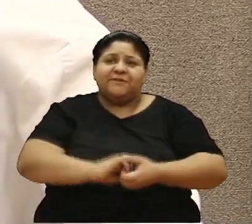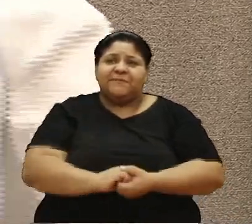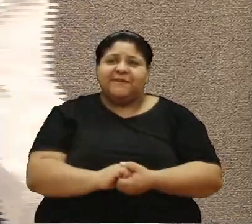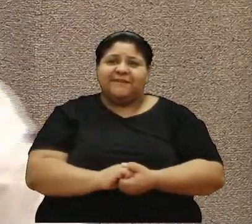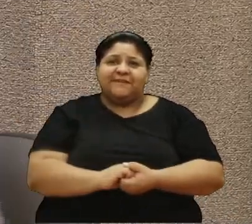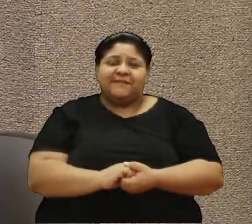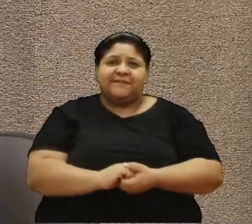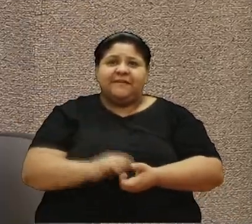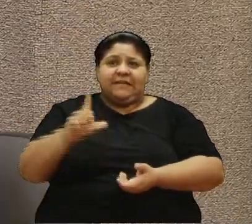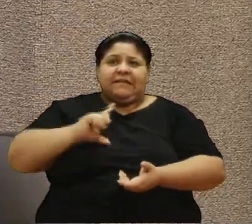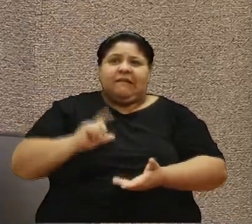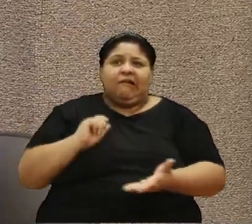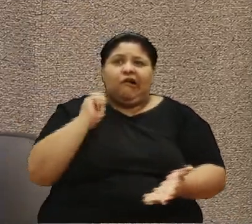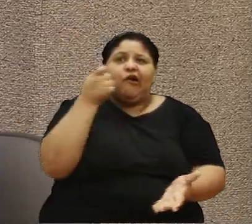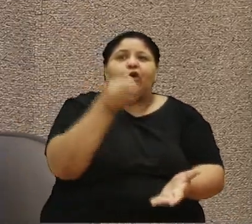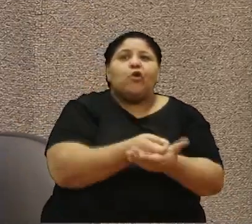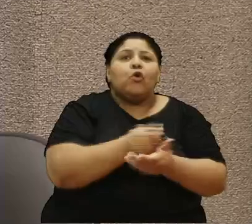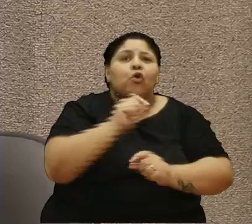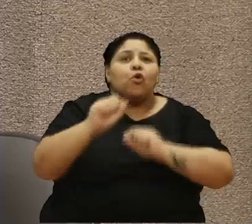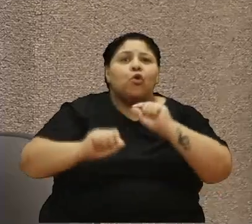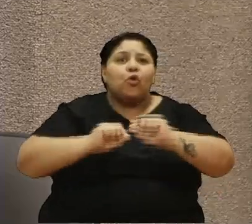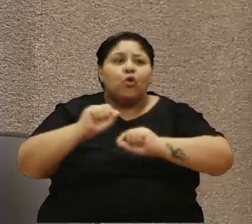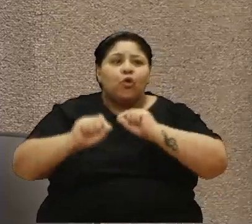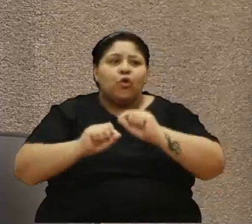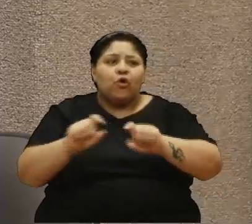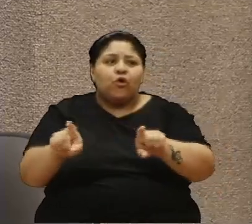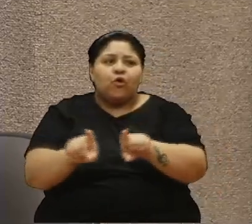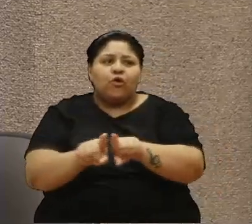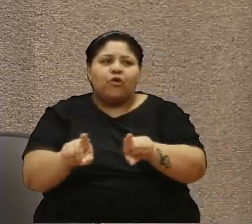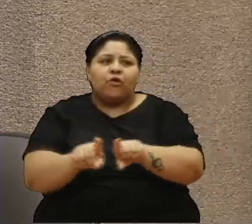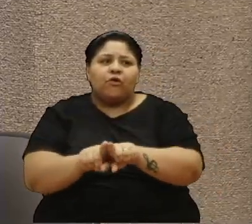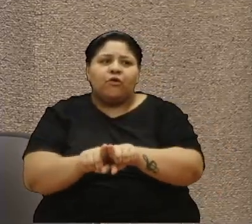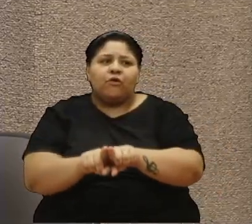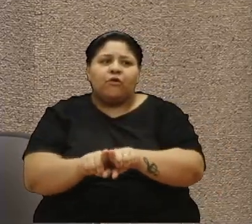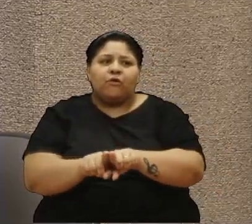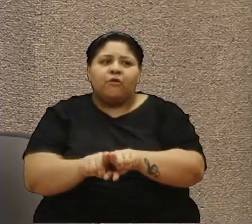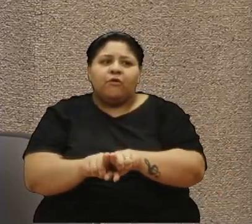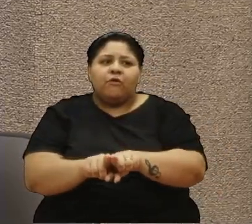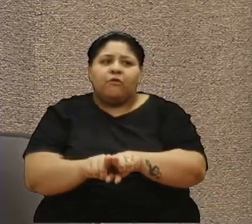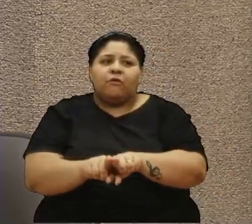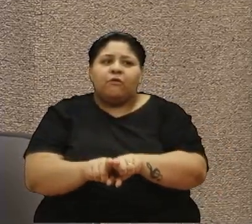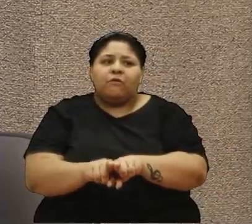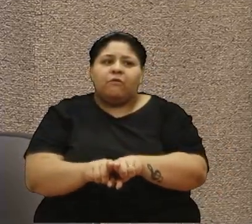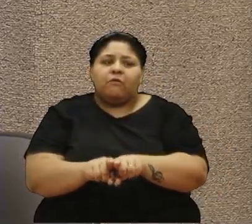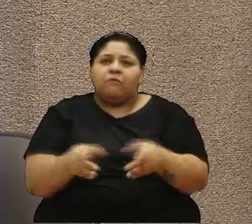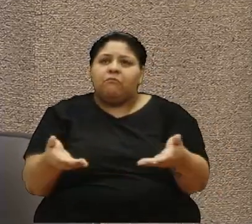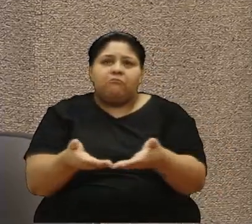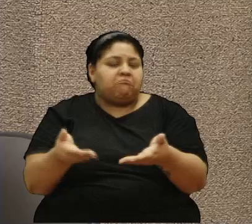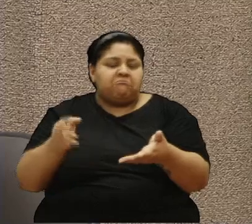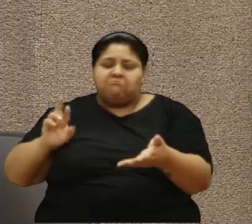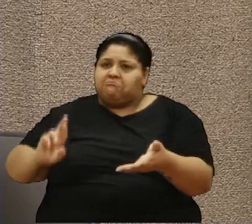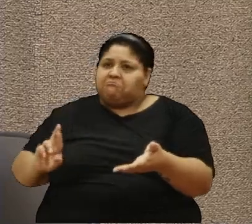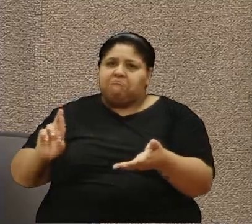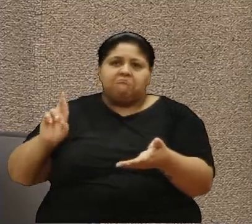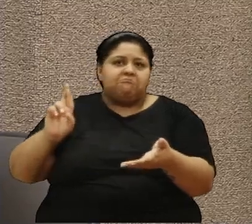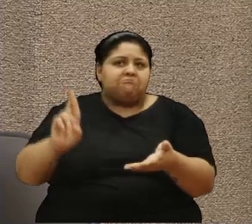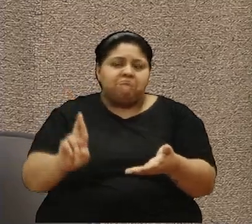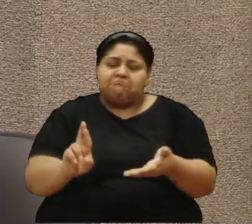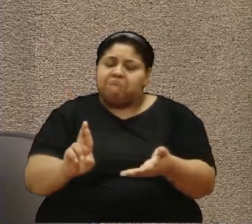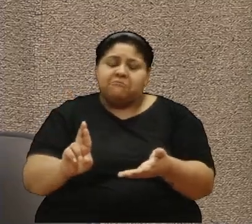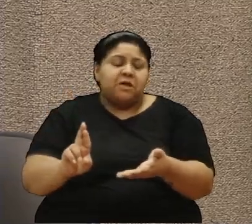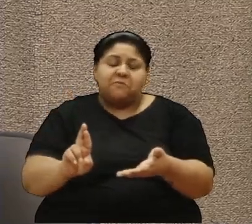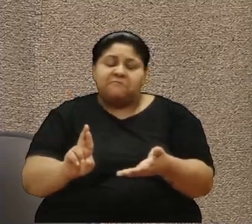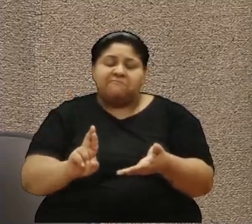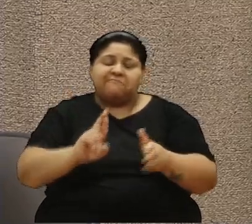A nível de custo, o que representa, por exemplo, para a Codeca, concluindo, senhor presidente, representa para a Codeca ir